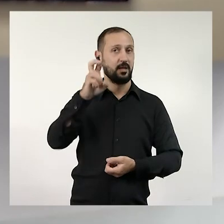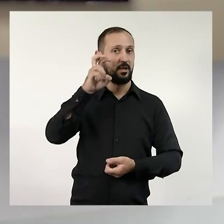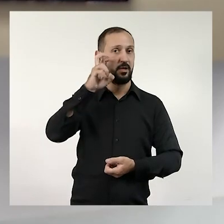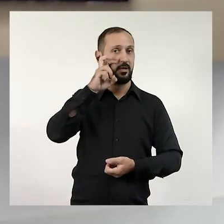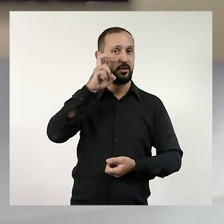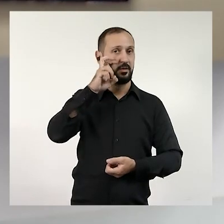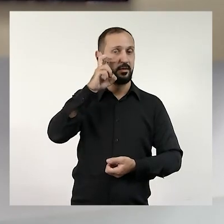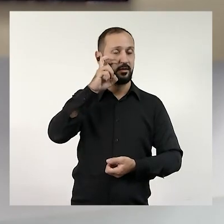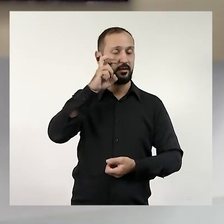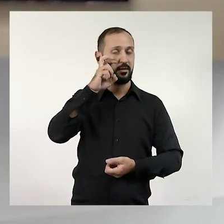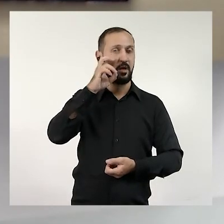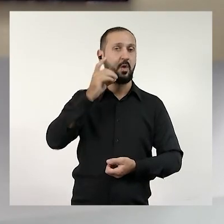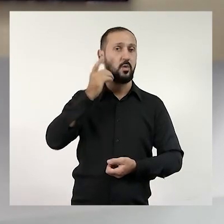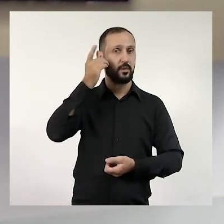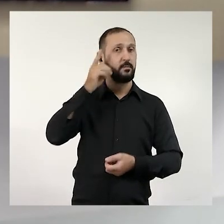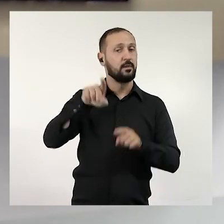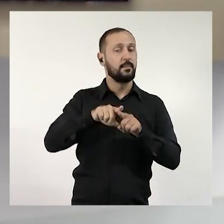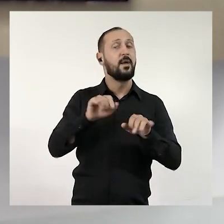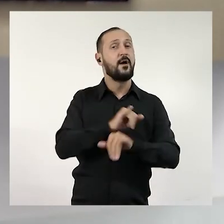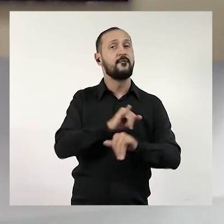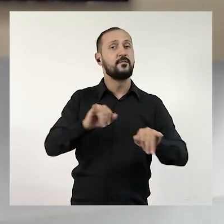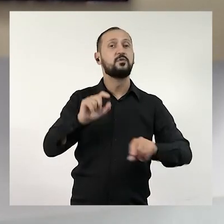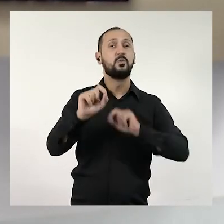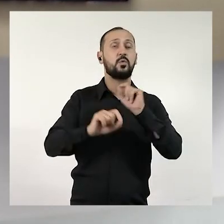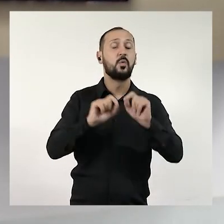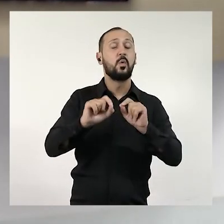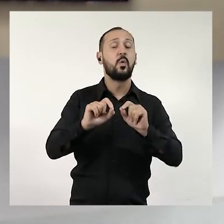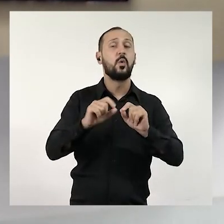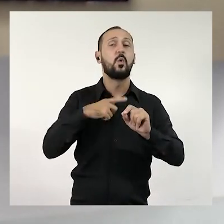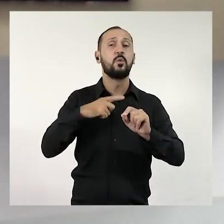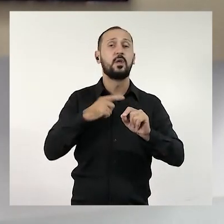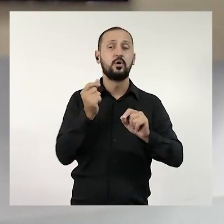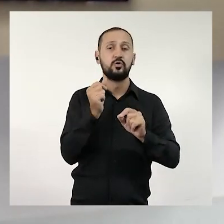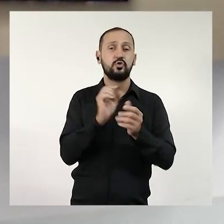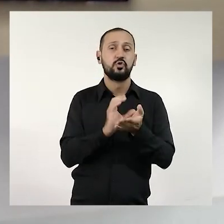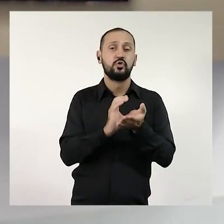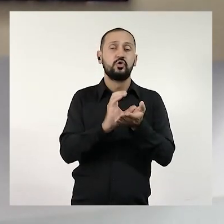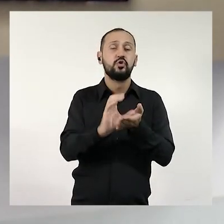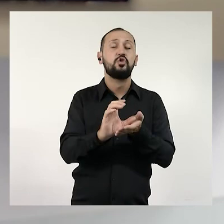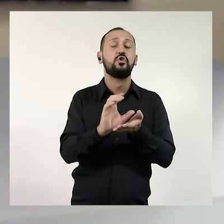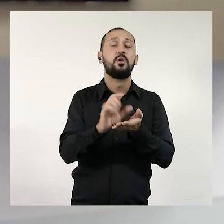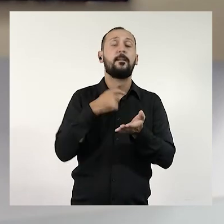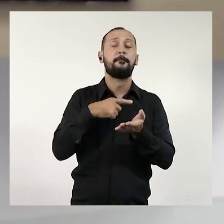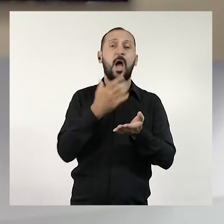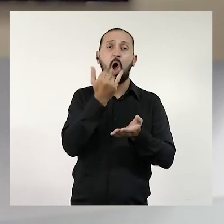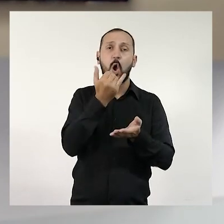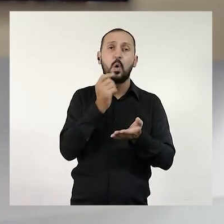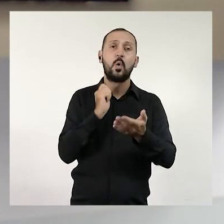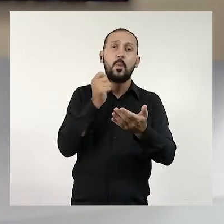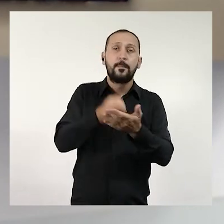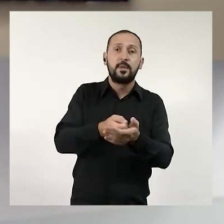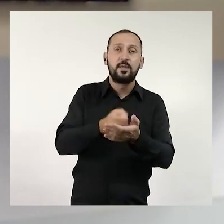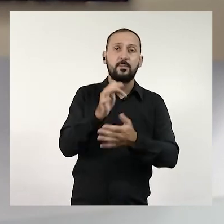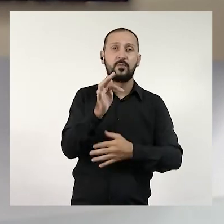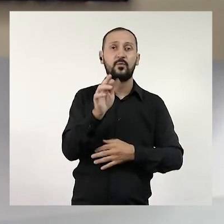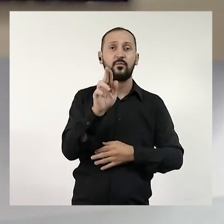Na quinta-feira, o parlamentar também fez alerta sobre a suspensão do repasse de cestas básicas pela FUNAI